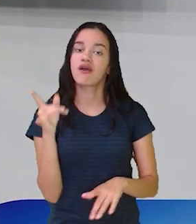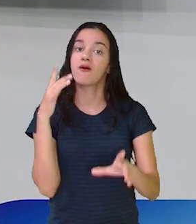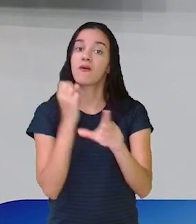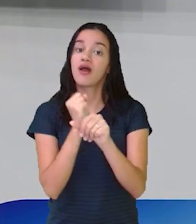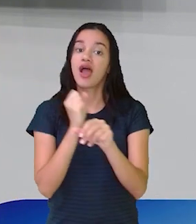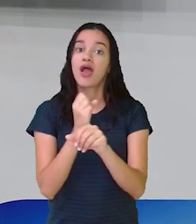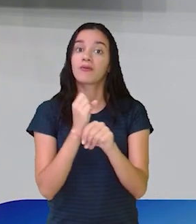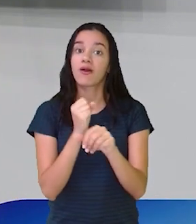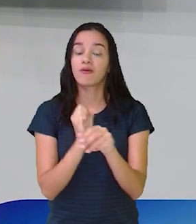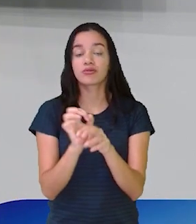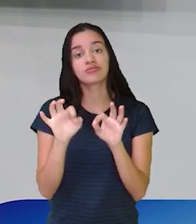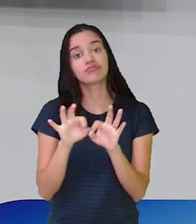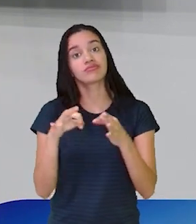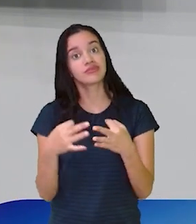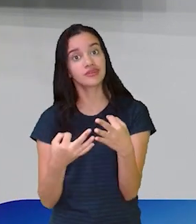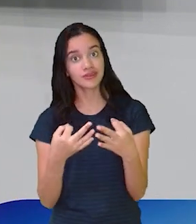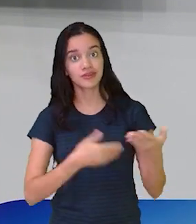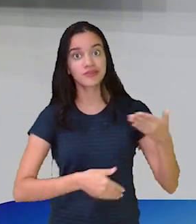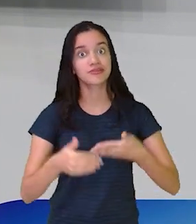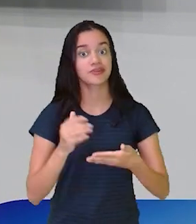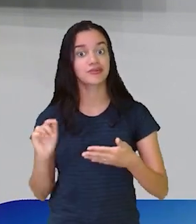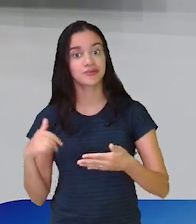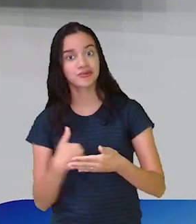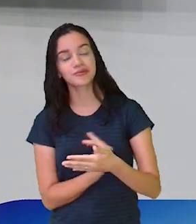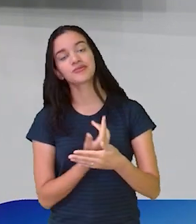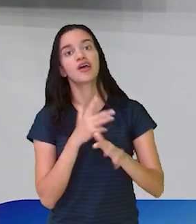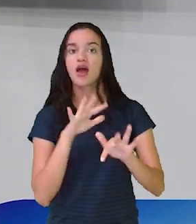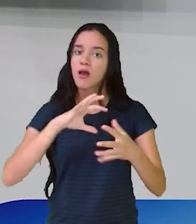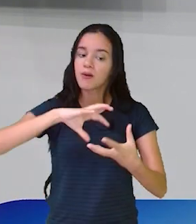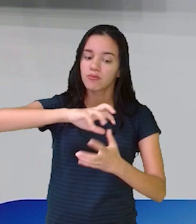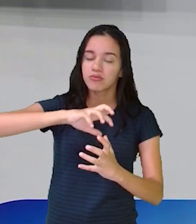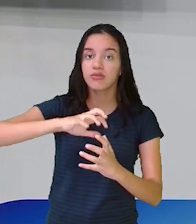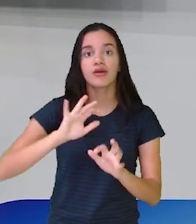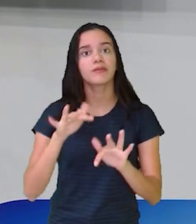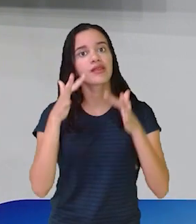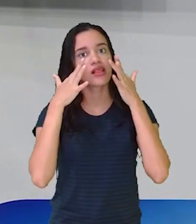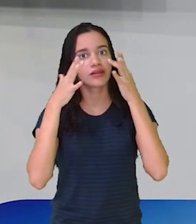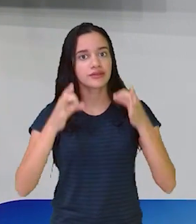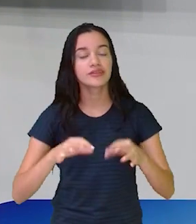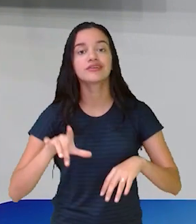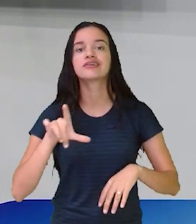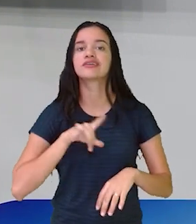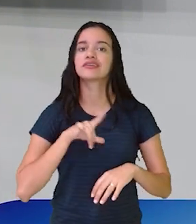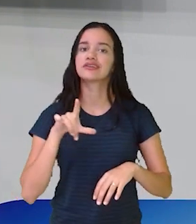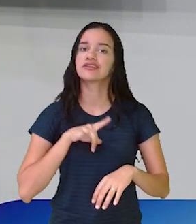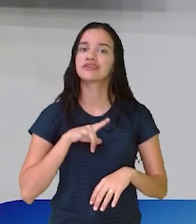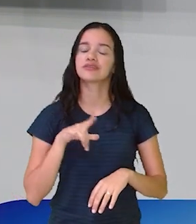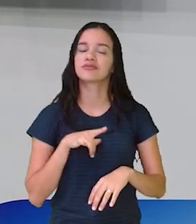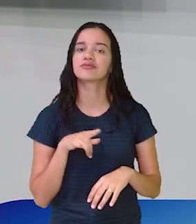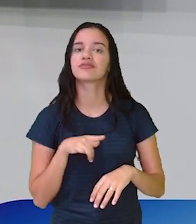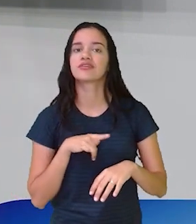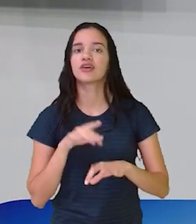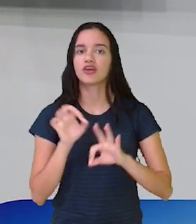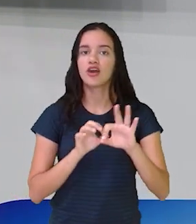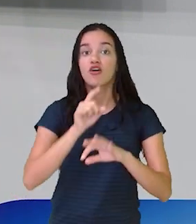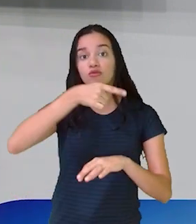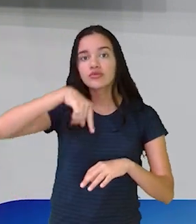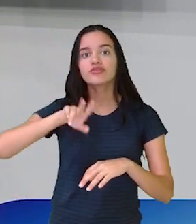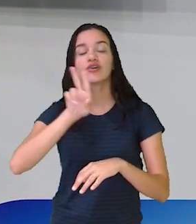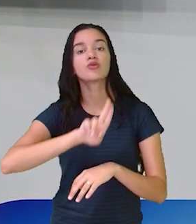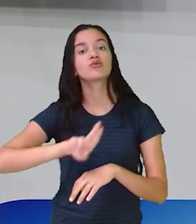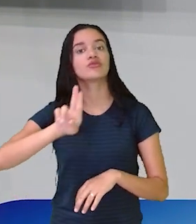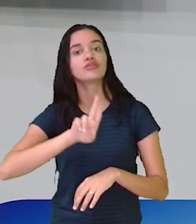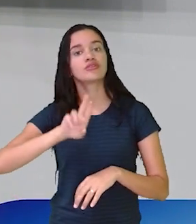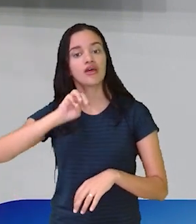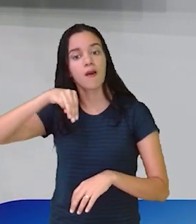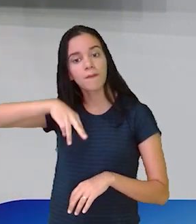simples relacionado ao nosso cubo mágico, tá? Presta atenção, quando tiver a unidade de medida, vocês vão utilizar